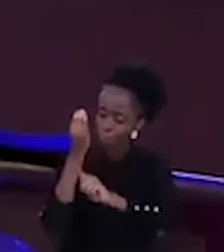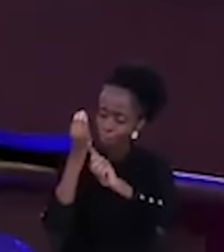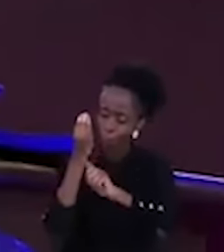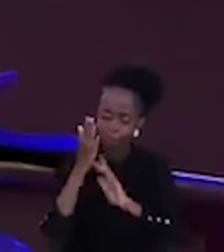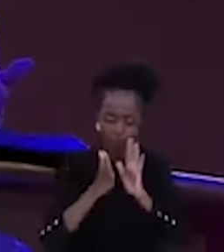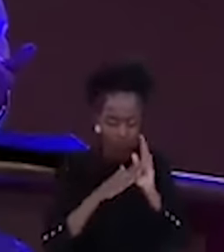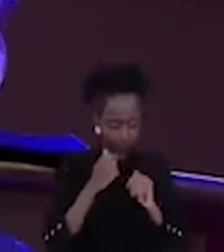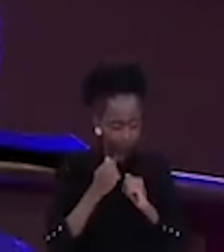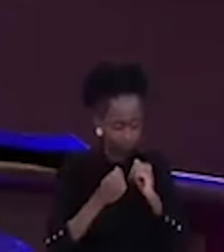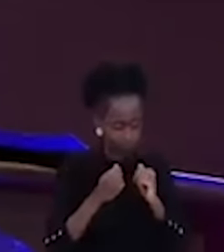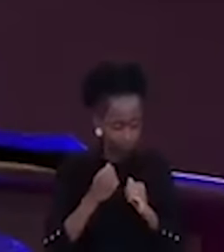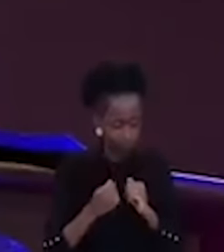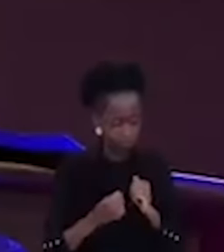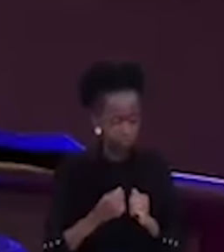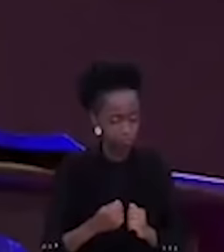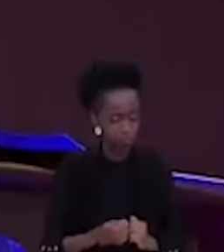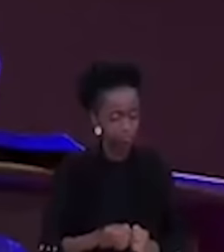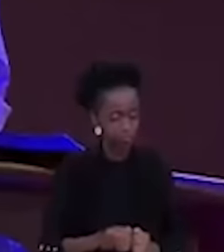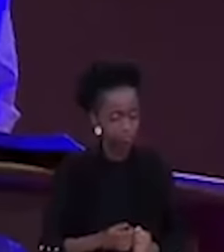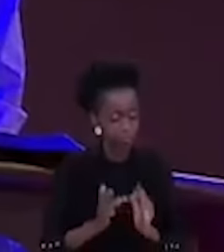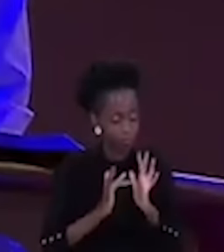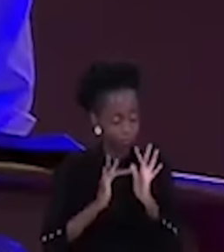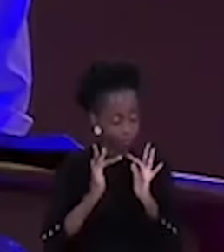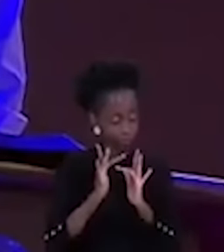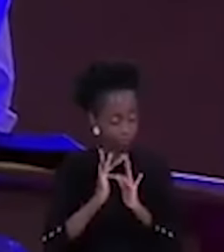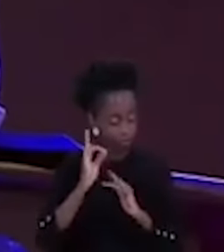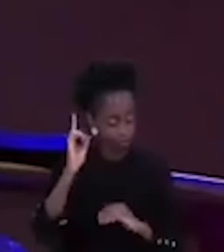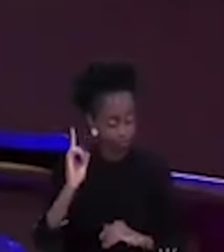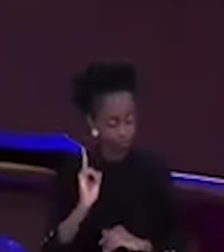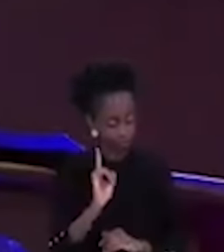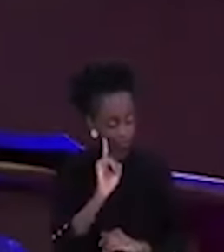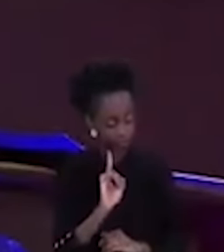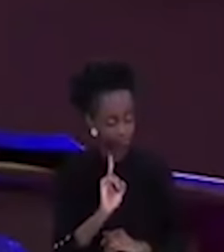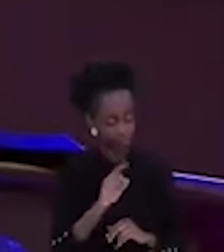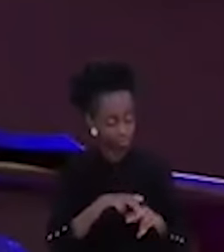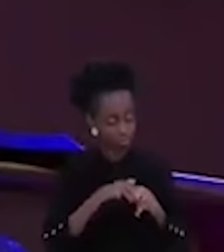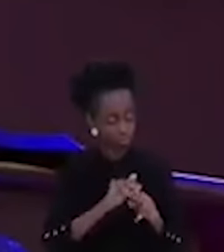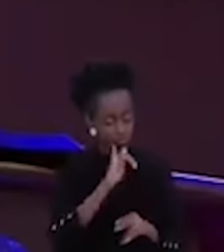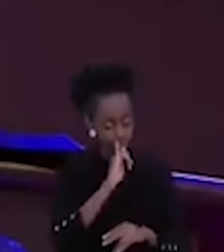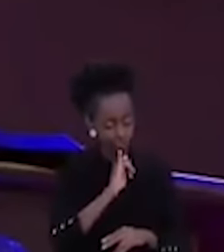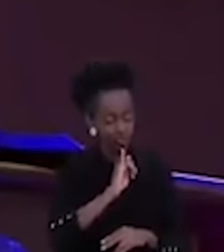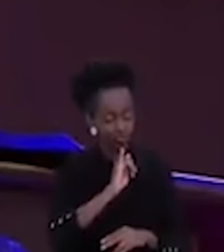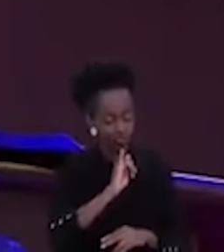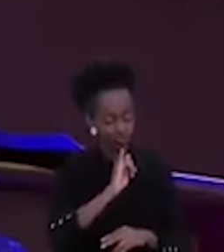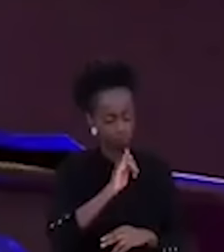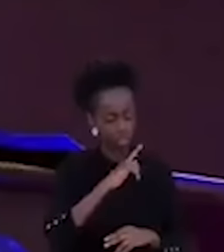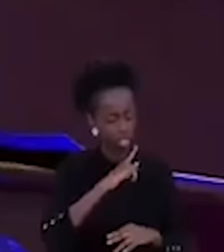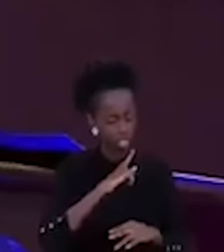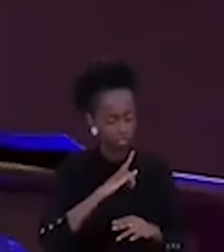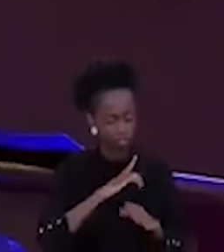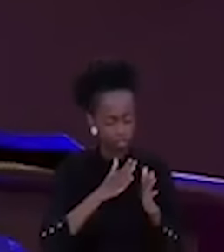Aleluia! O noivo está aqui. Por isso Ele disse: por um breve momento